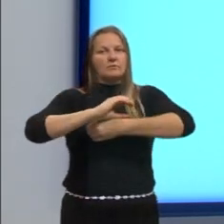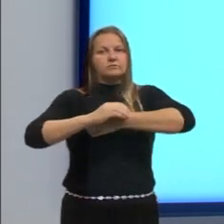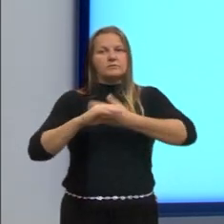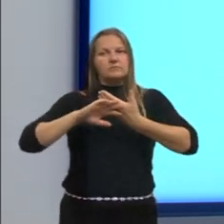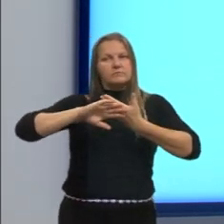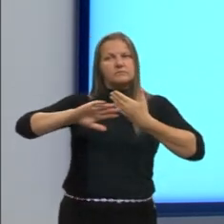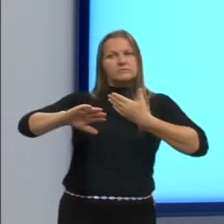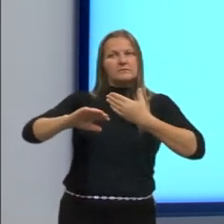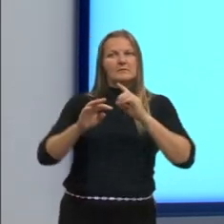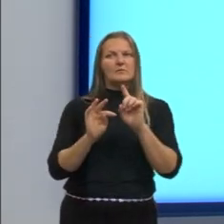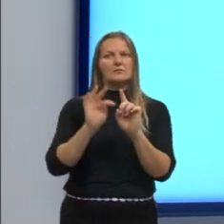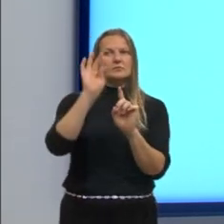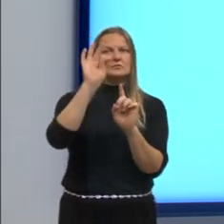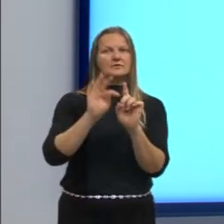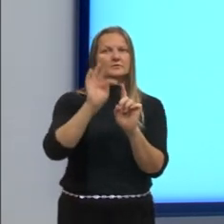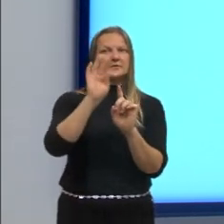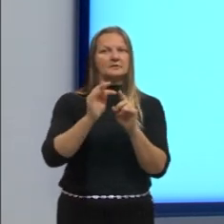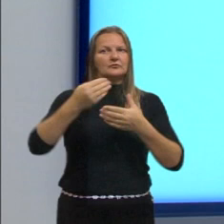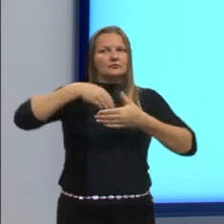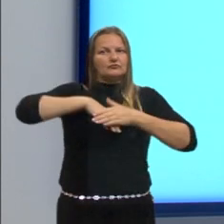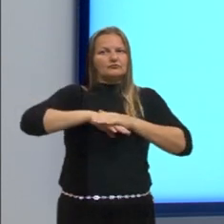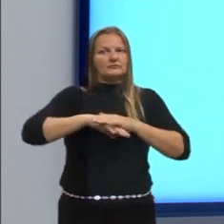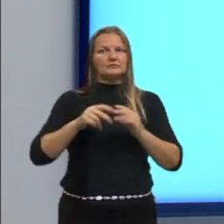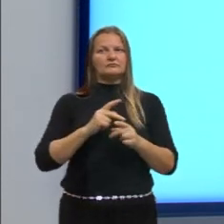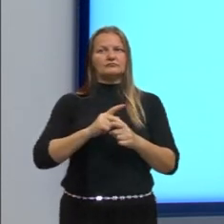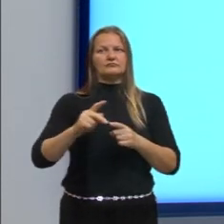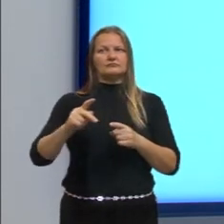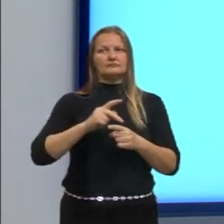mantendo a temperatura do nosso organismo estável